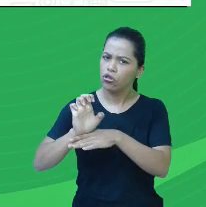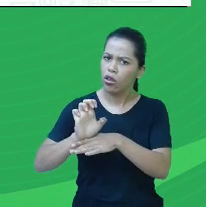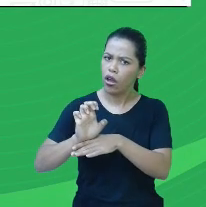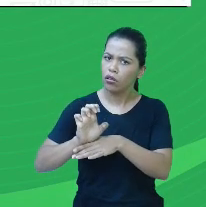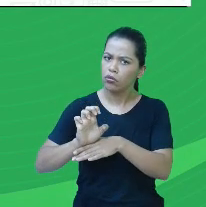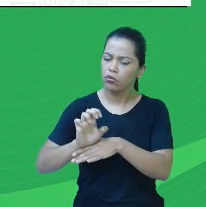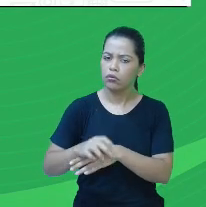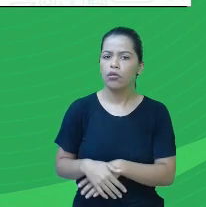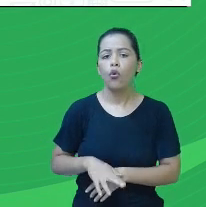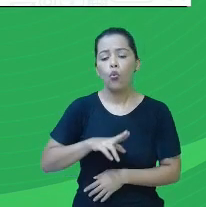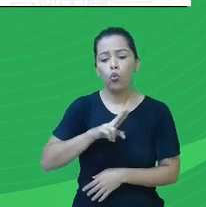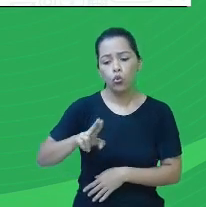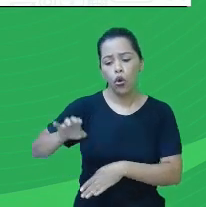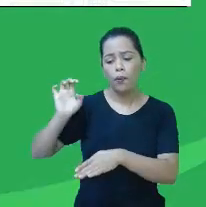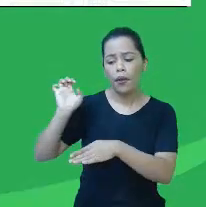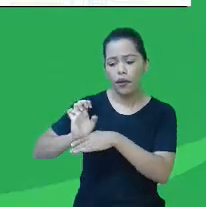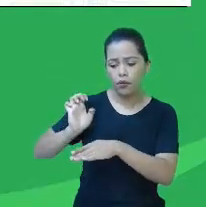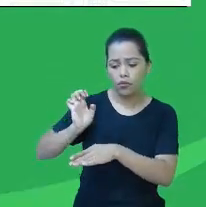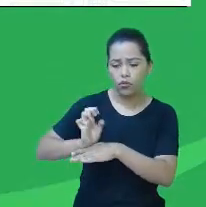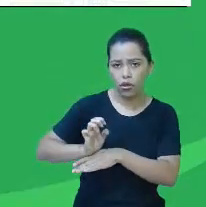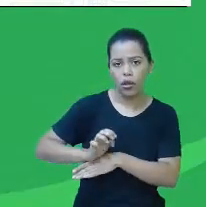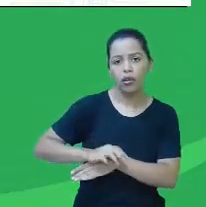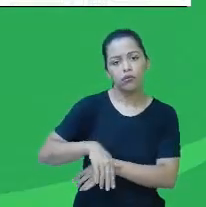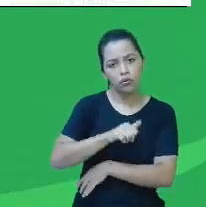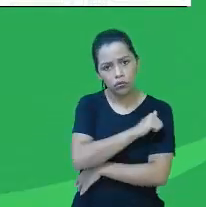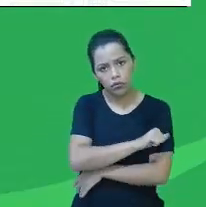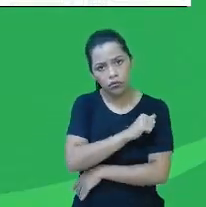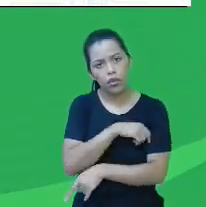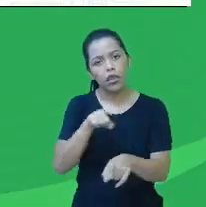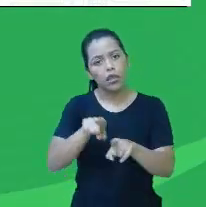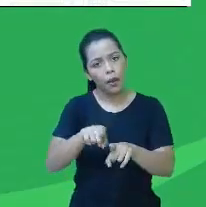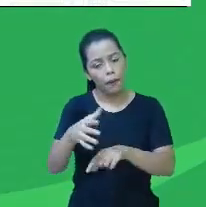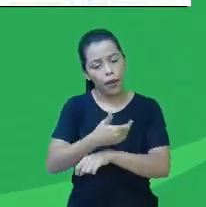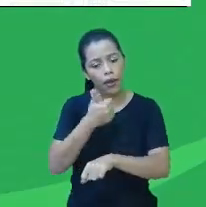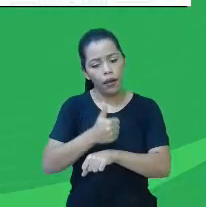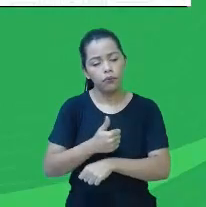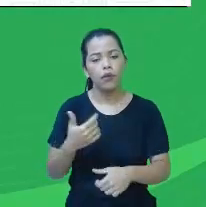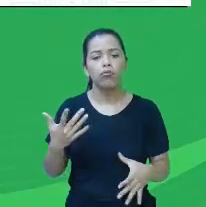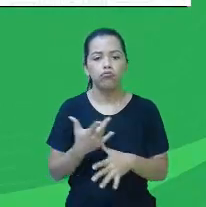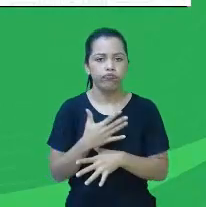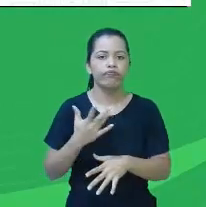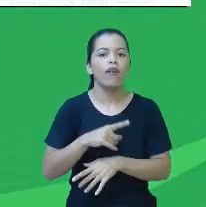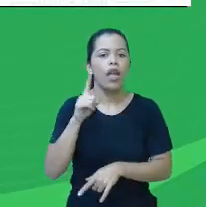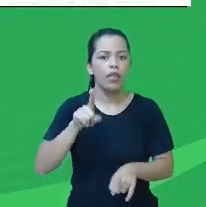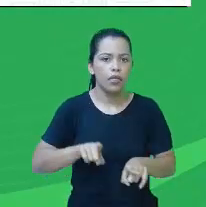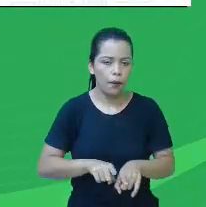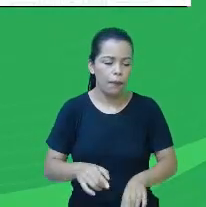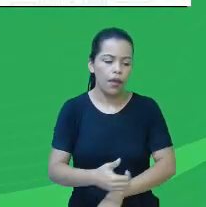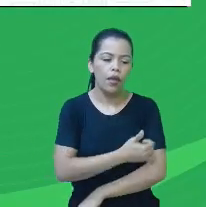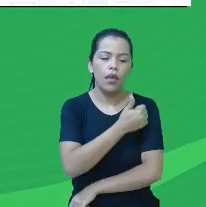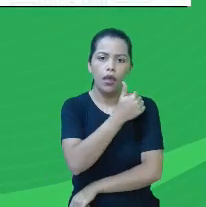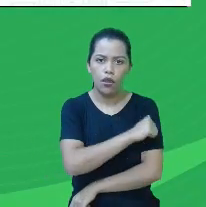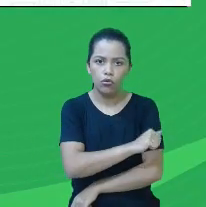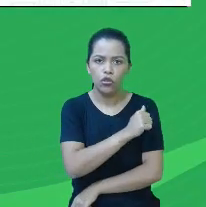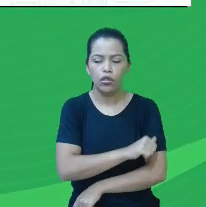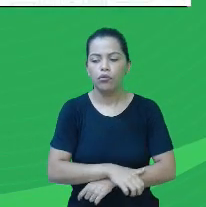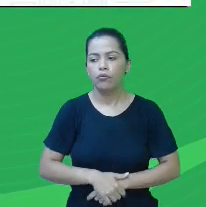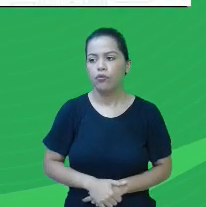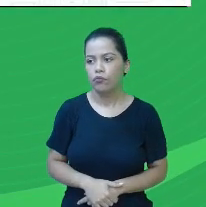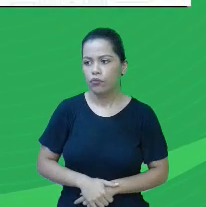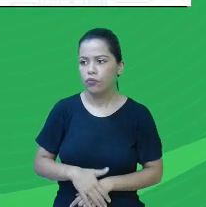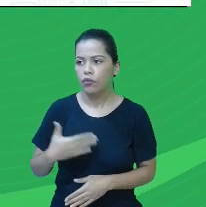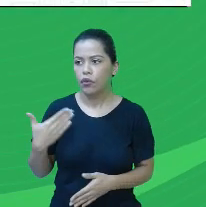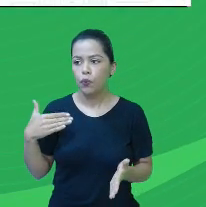Sim, o nome do estado é Rio de Janeiro, mas o nome da sua capital também é Rio de Janeiro. E